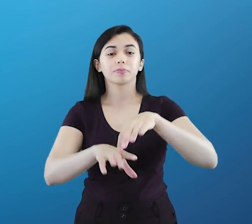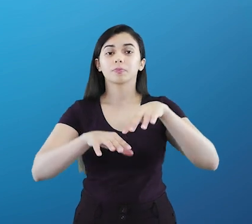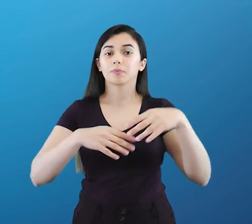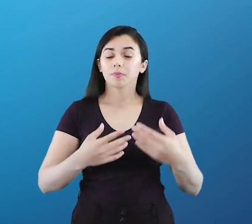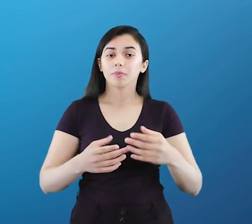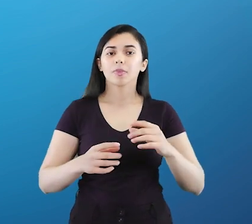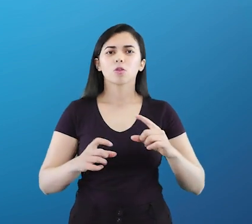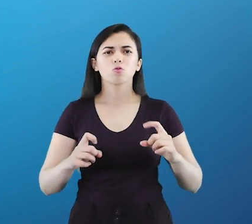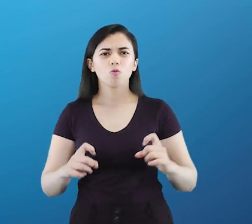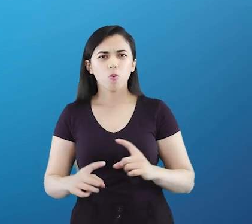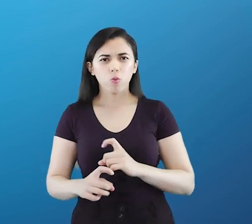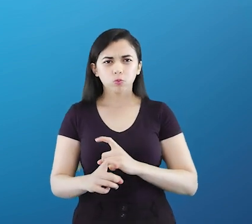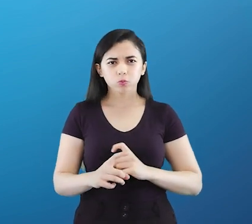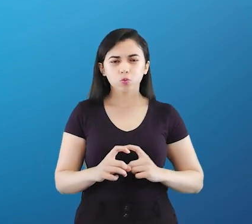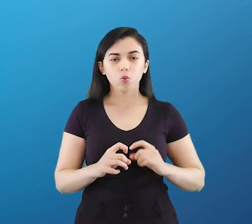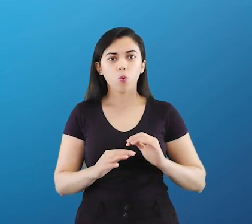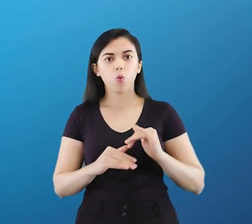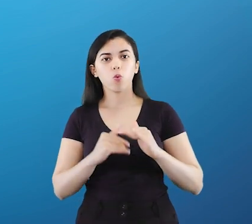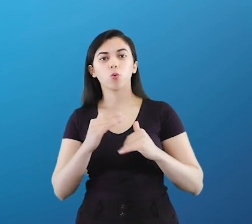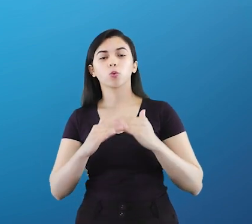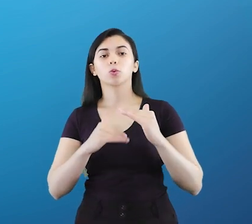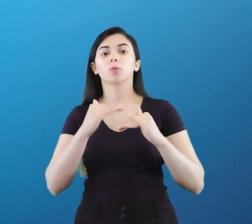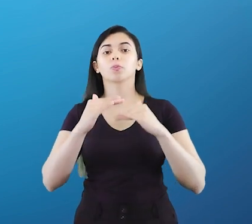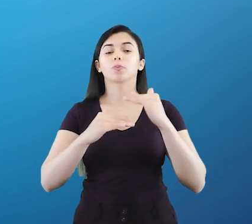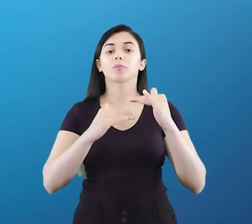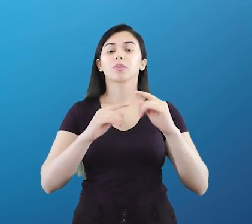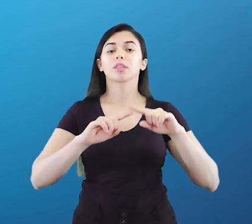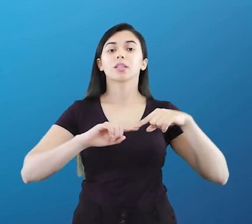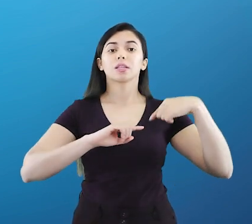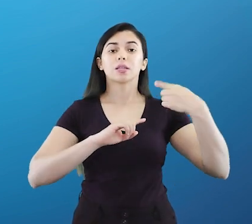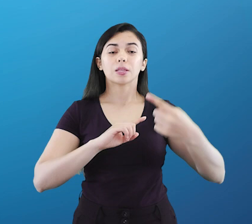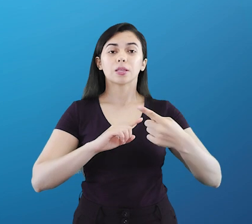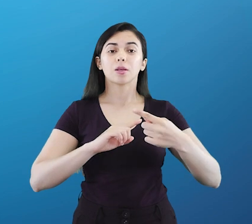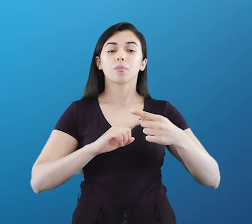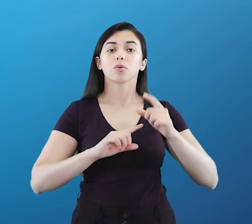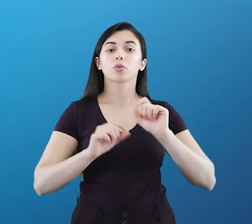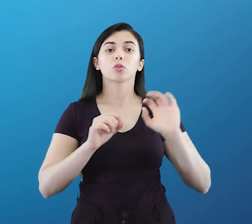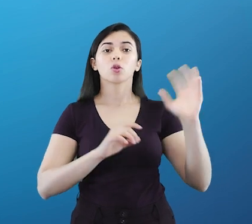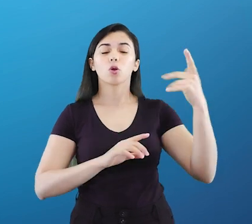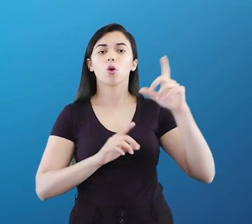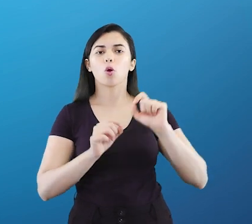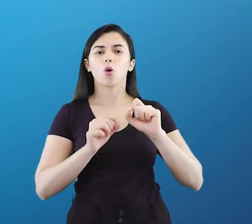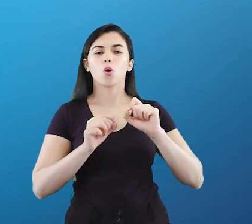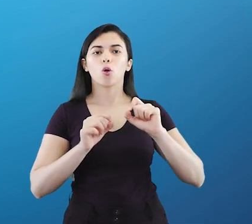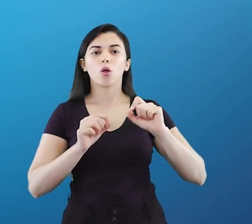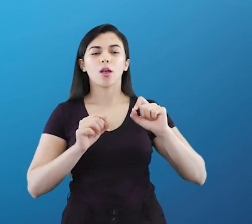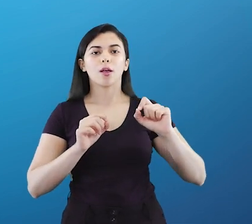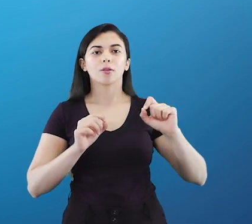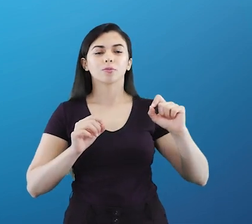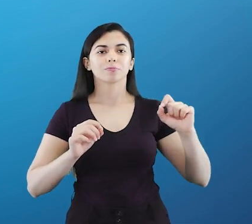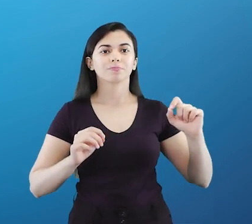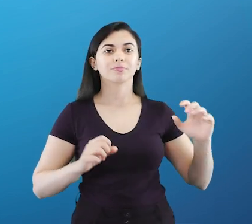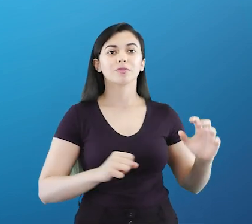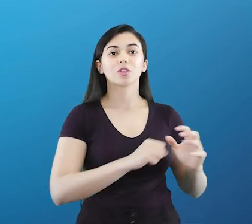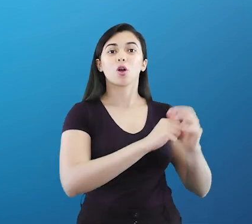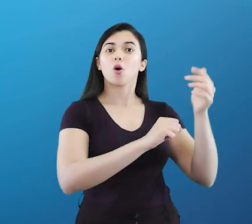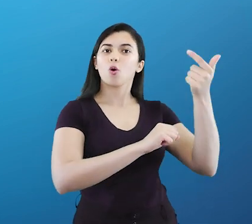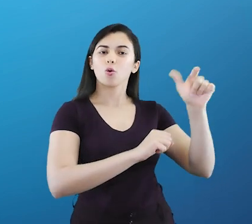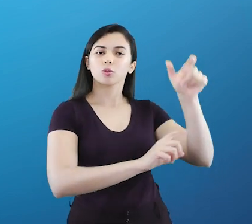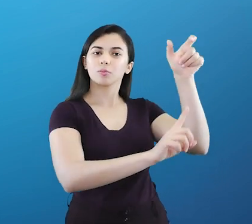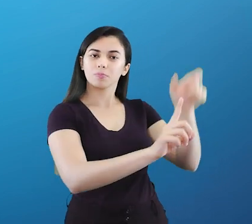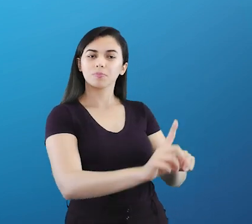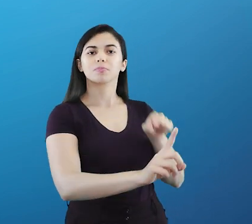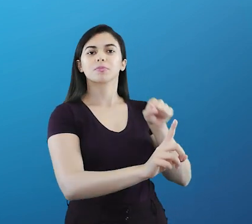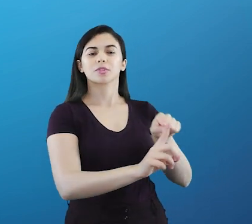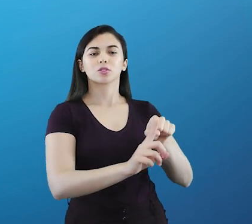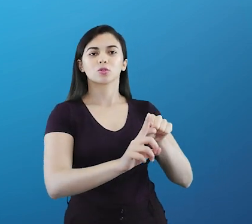larva continua se desenvolvendo e quando está na fase de cercária, ela penetra em outra pessoa. Então aqui nós temos a transmissão